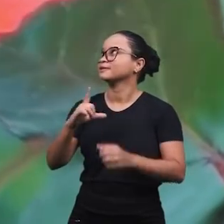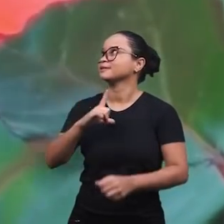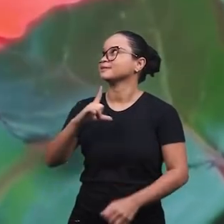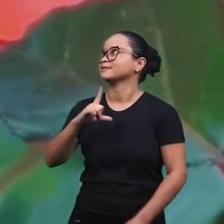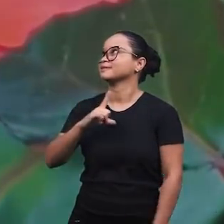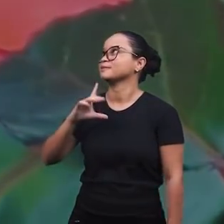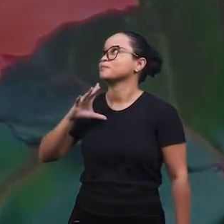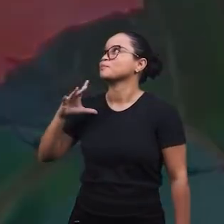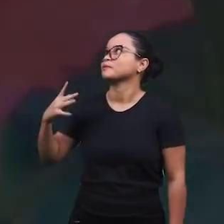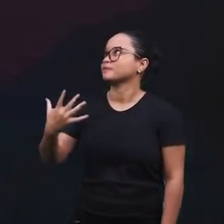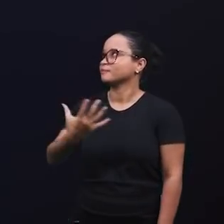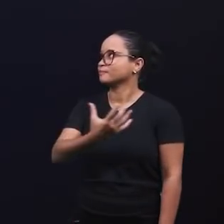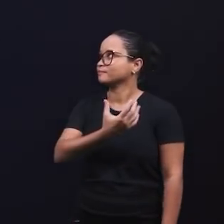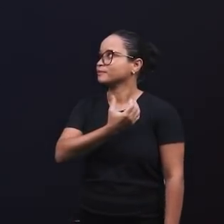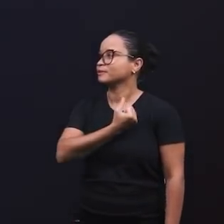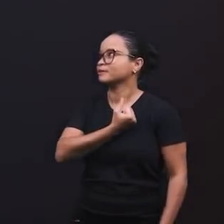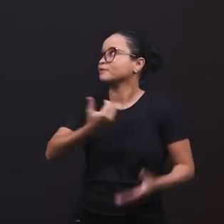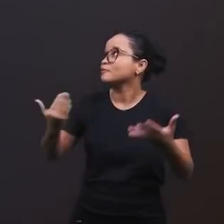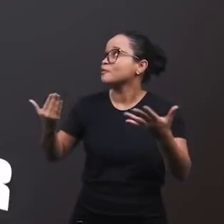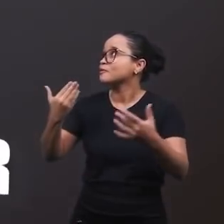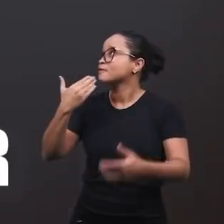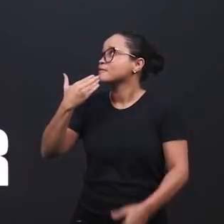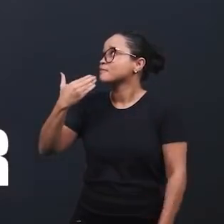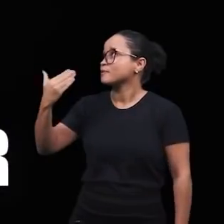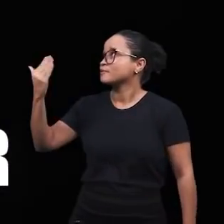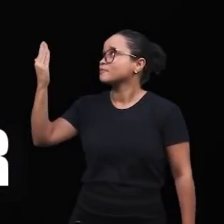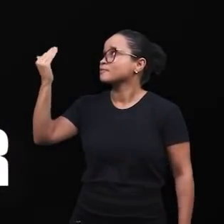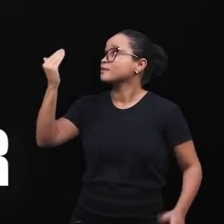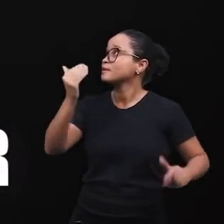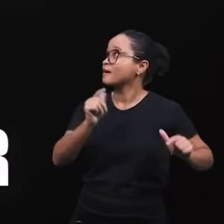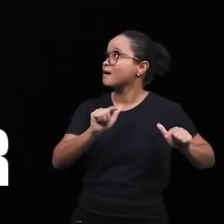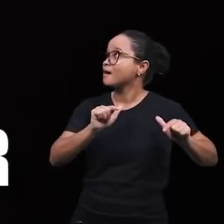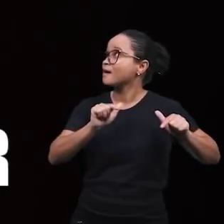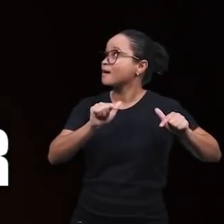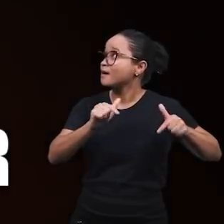remidor, ó, vem